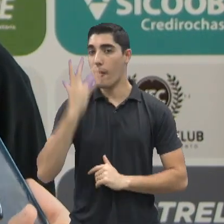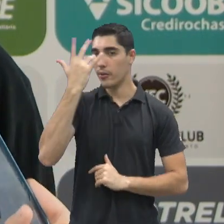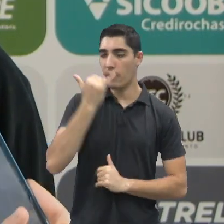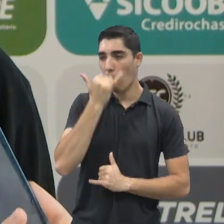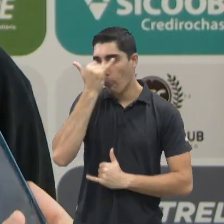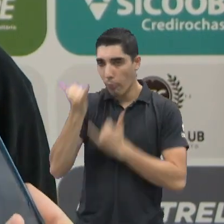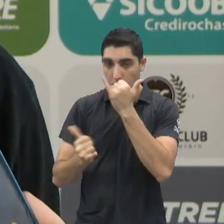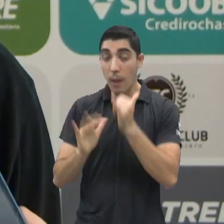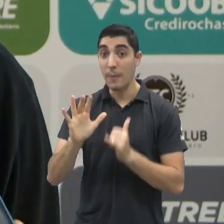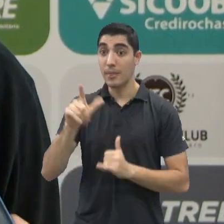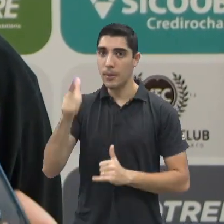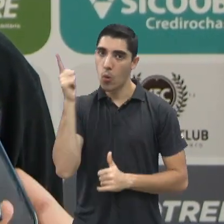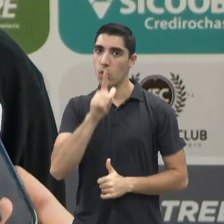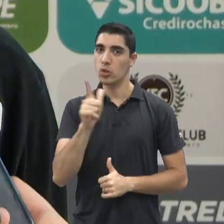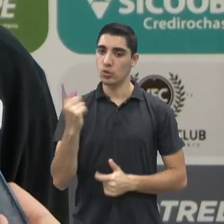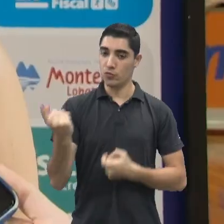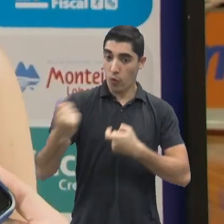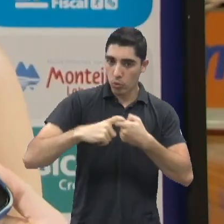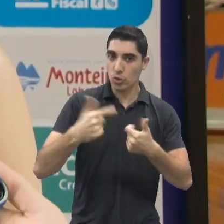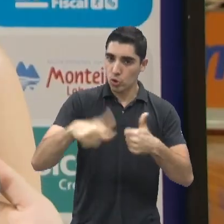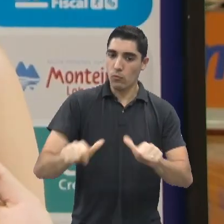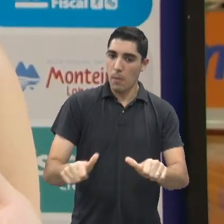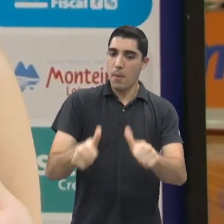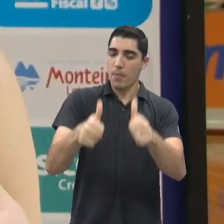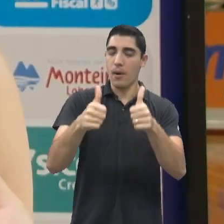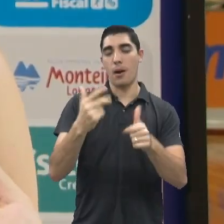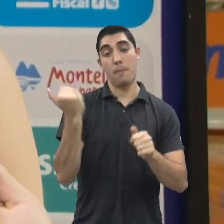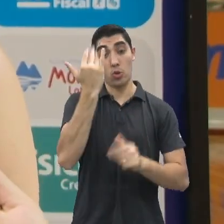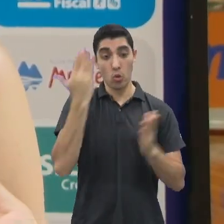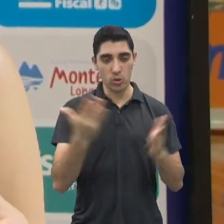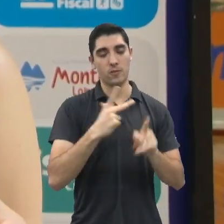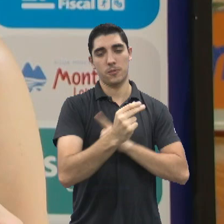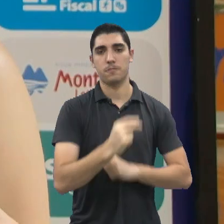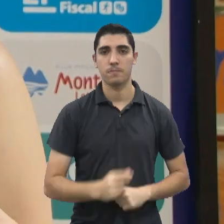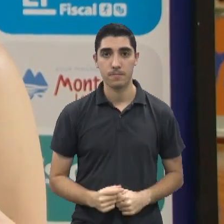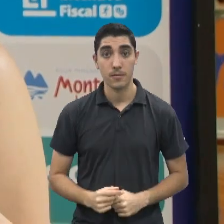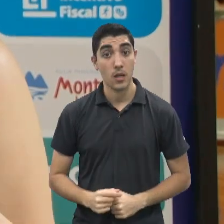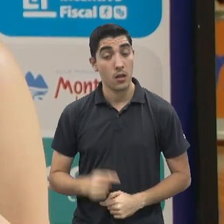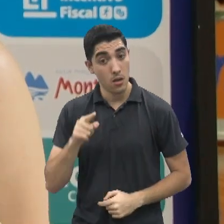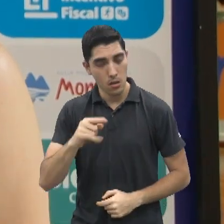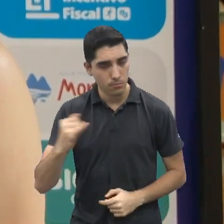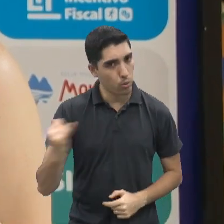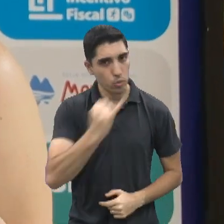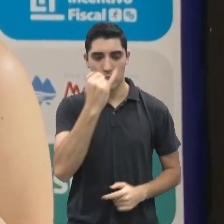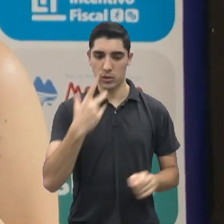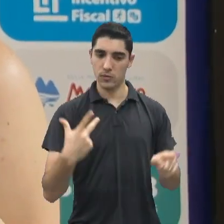conseguimos recuperar, então o importante realmente é a vitória. Foi uma vitória muito importante para o time.